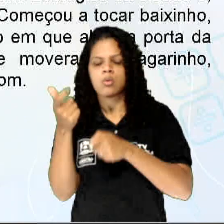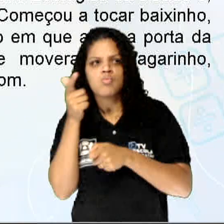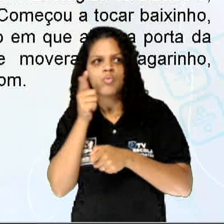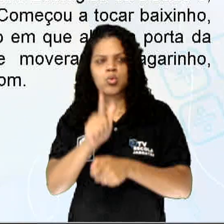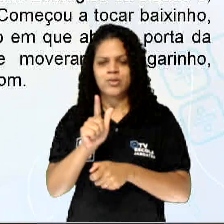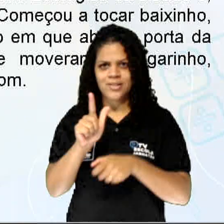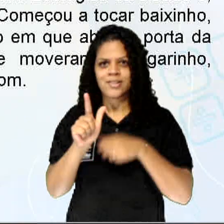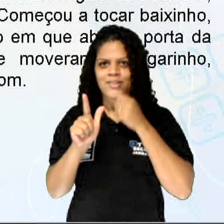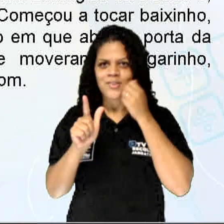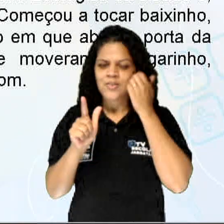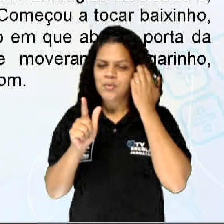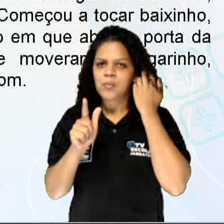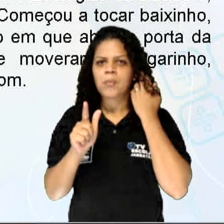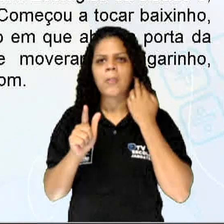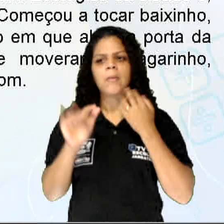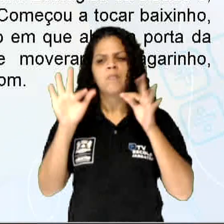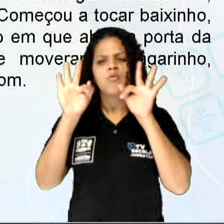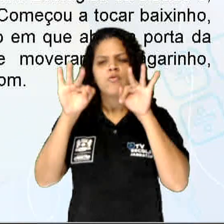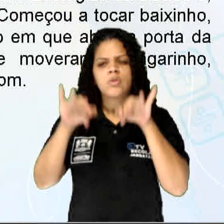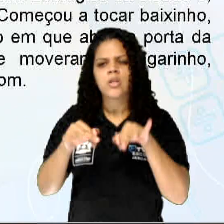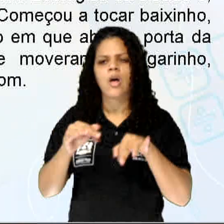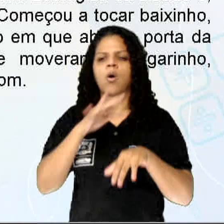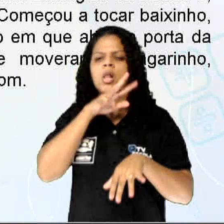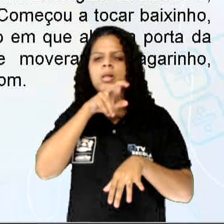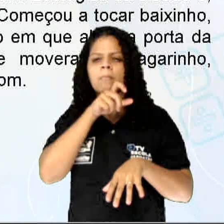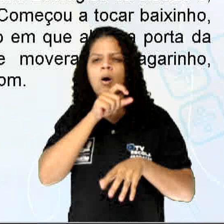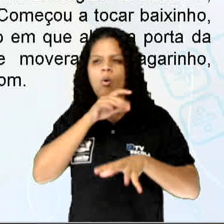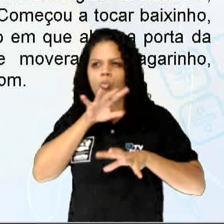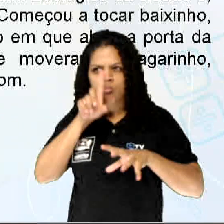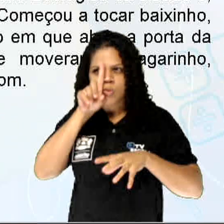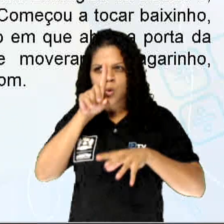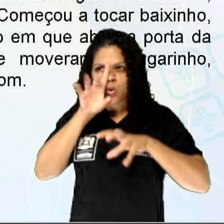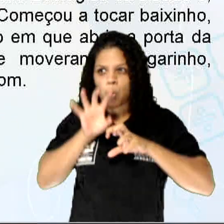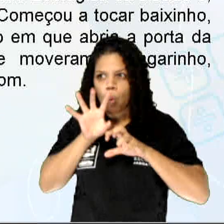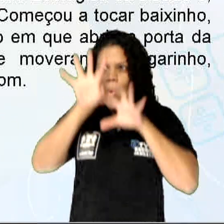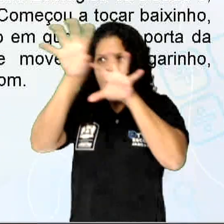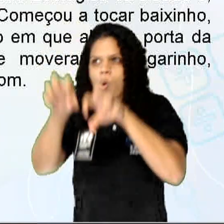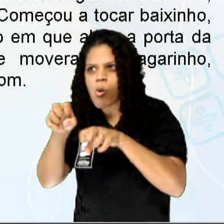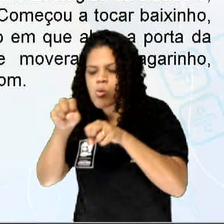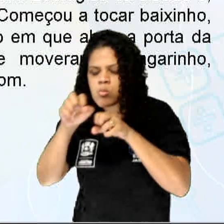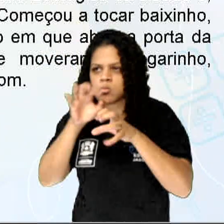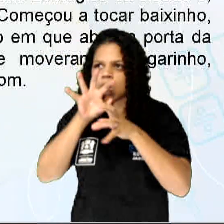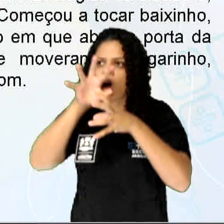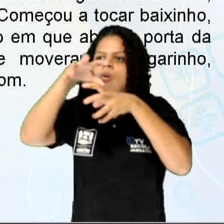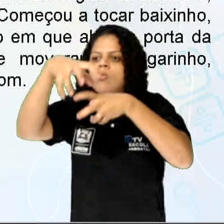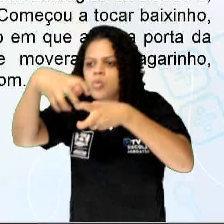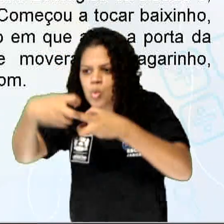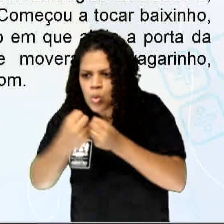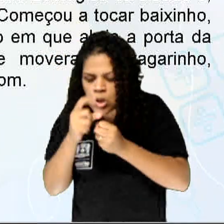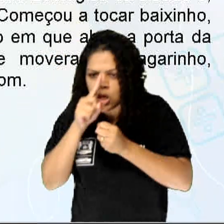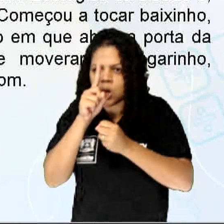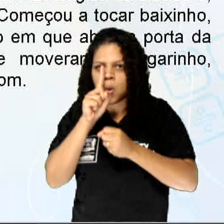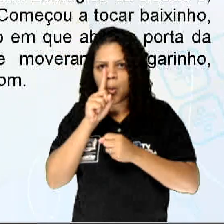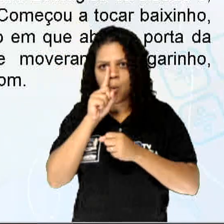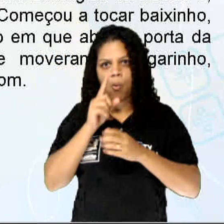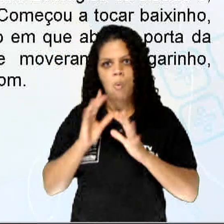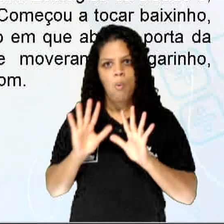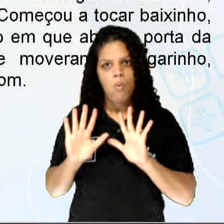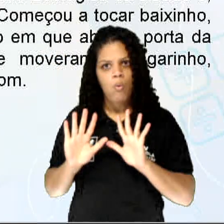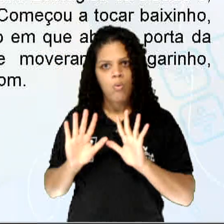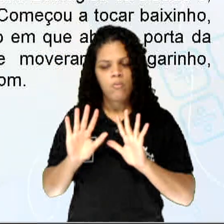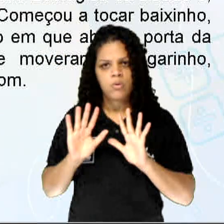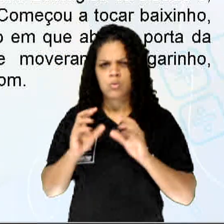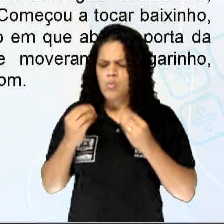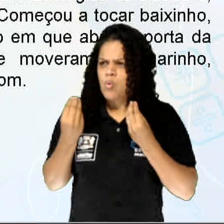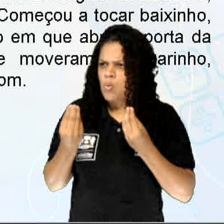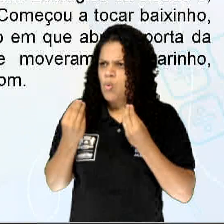final, um animal feroz pulou sobre o flautista e o devorou. E quando os outros animais falaram, "Você devorou um músico tão bom",